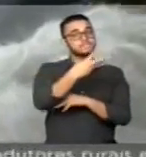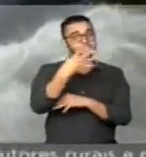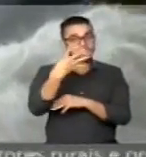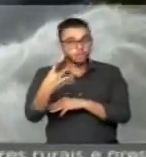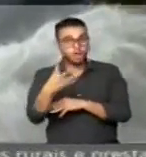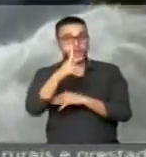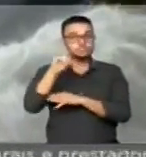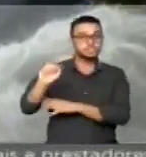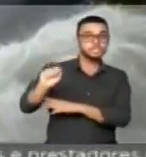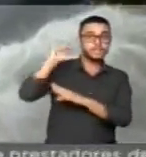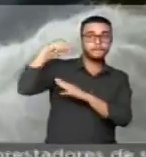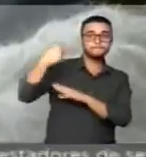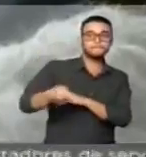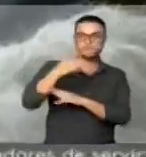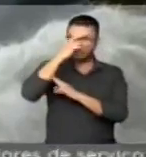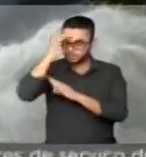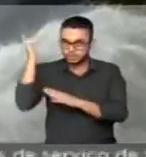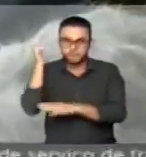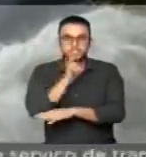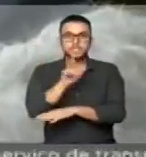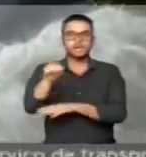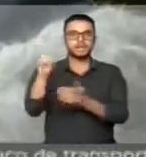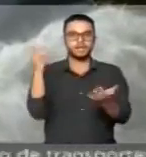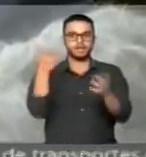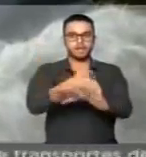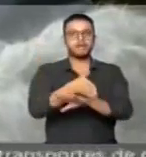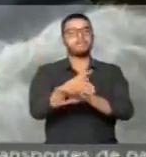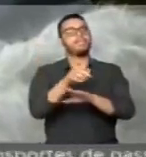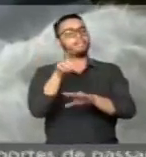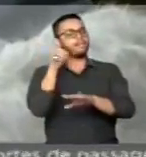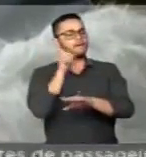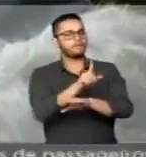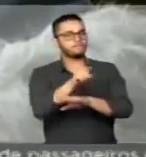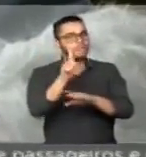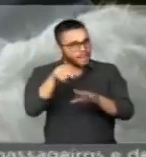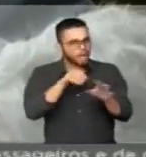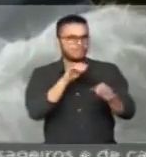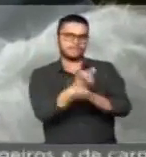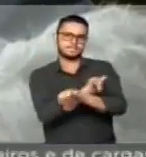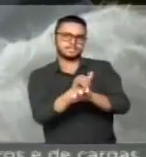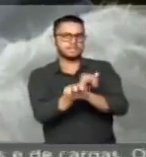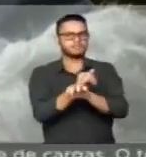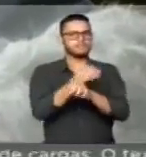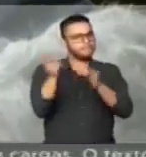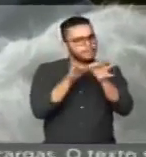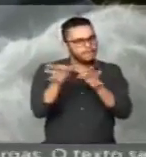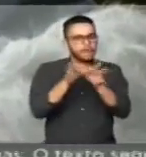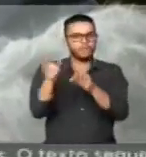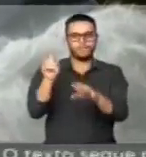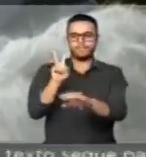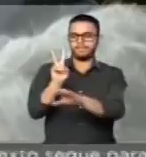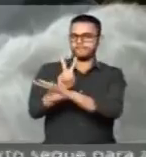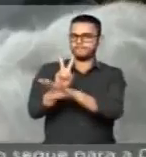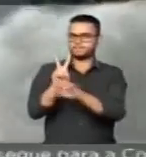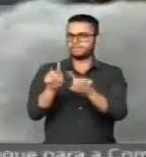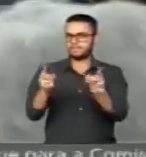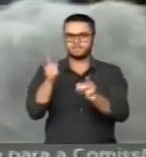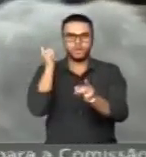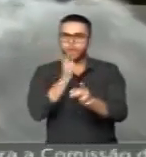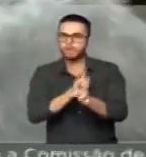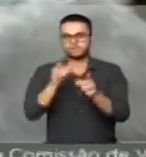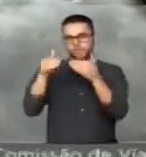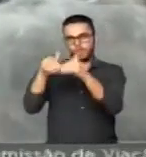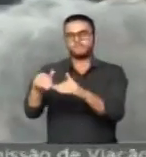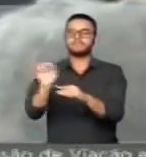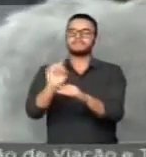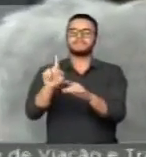aos autos do inquérito. Estratégia para preparar uma defesa que não convenceu. O próprio procurador do Banco Central,